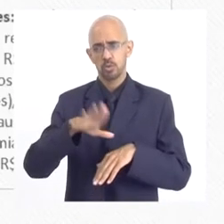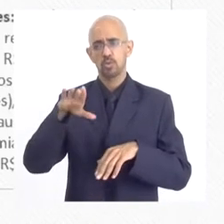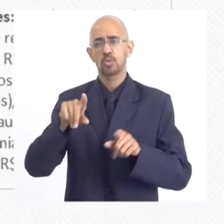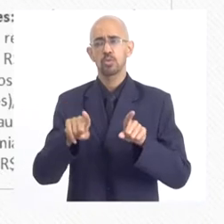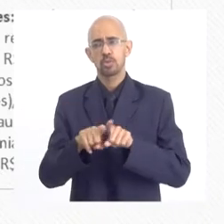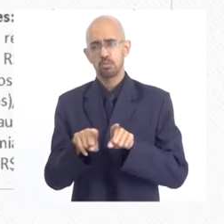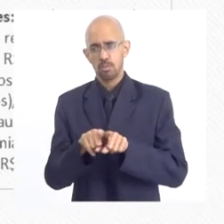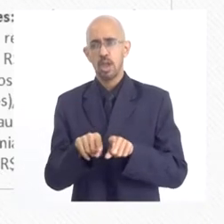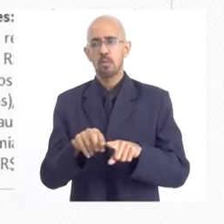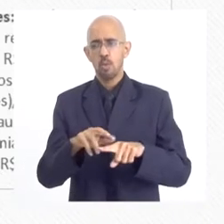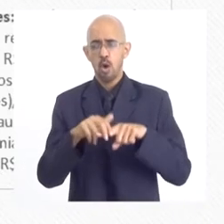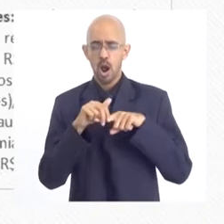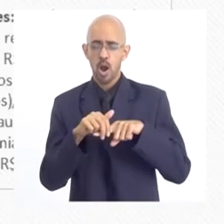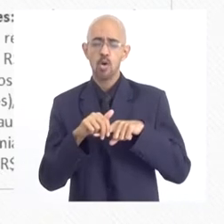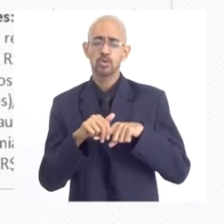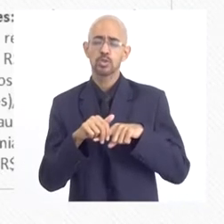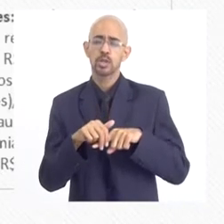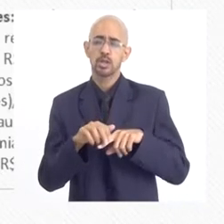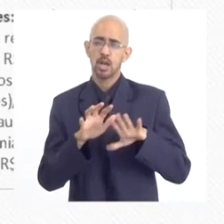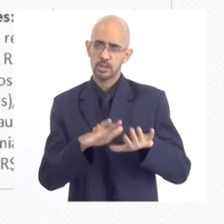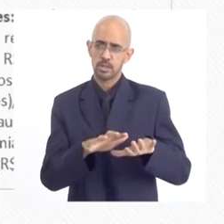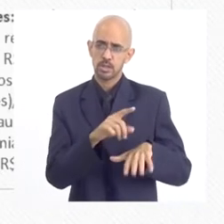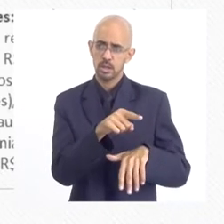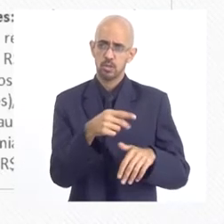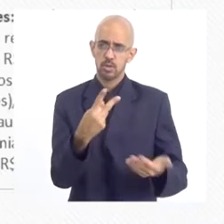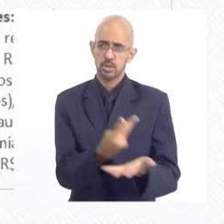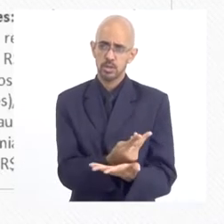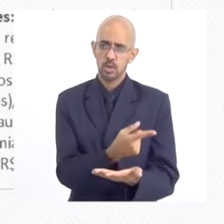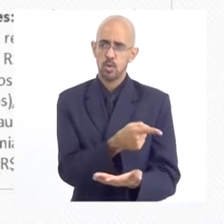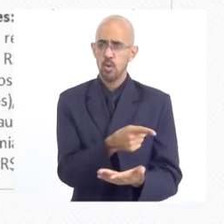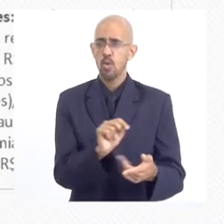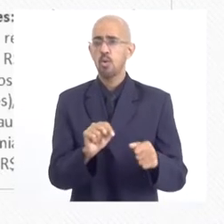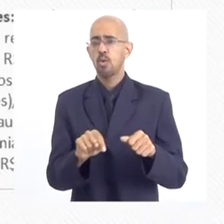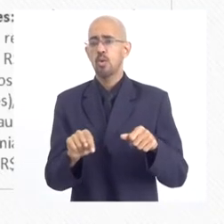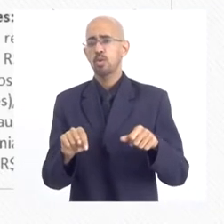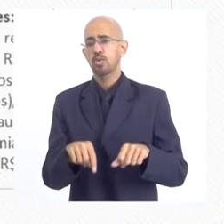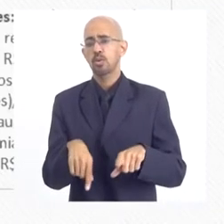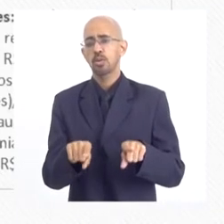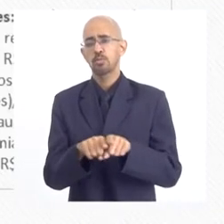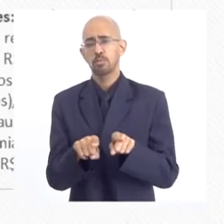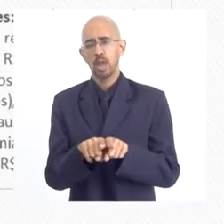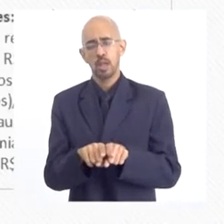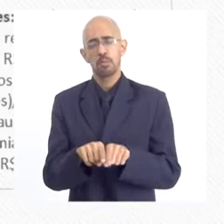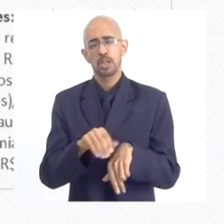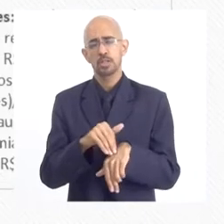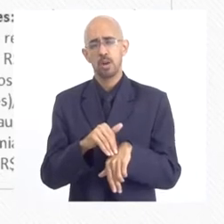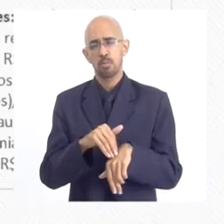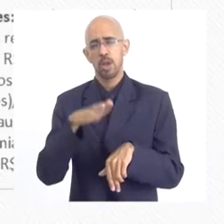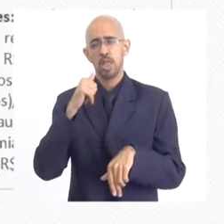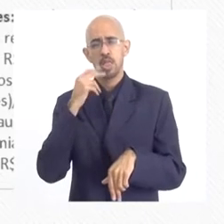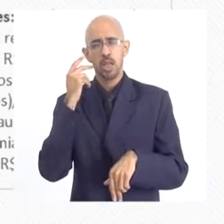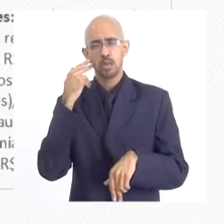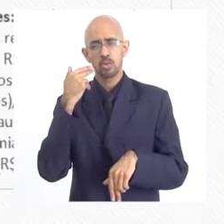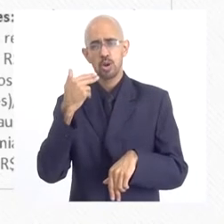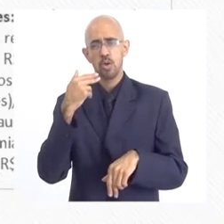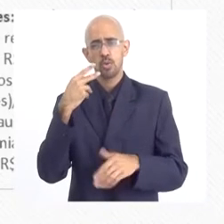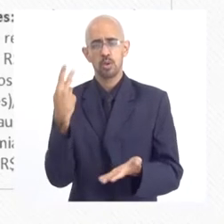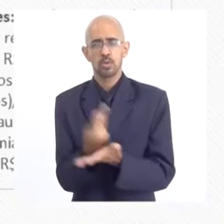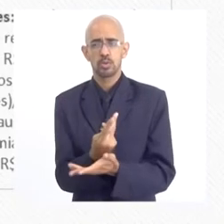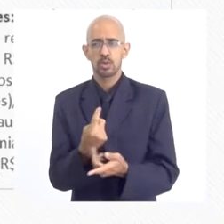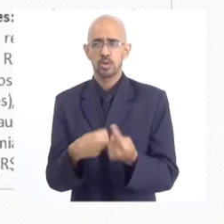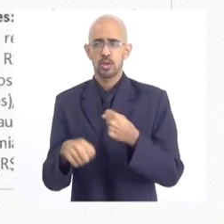em função disso, mas é muito mais do que isso, né? É por esse crescimento natural que a gente teve da